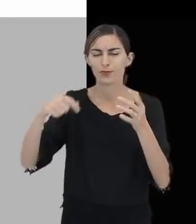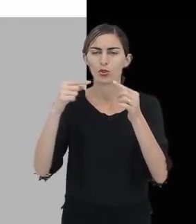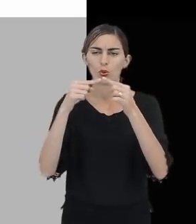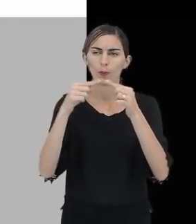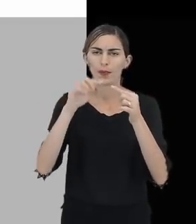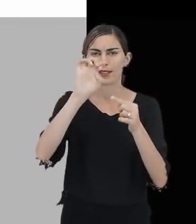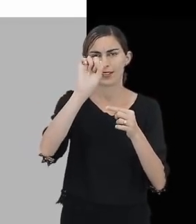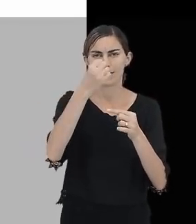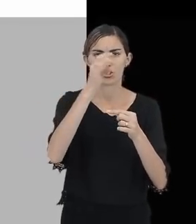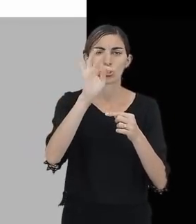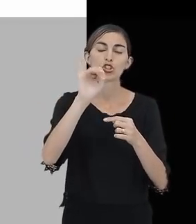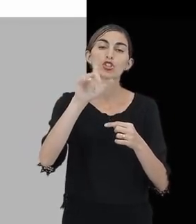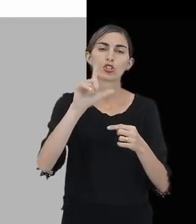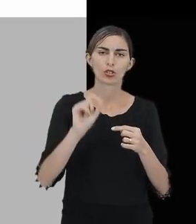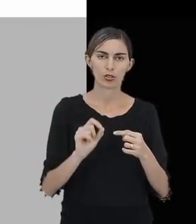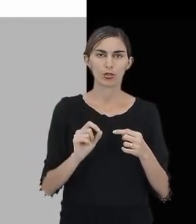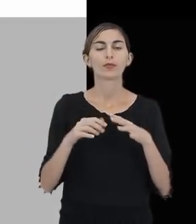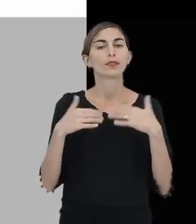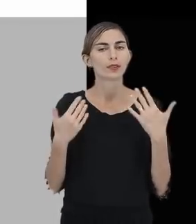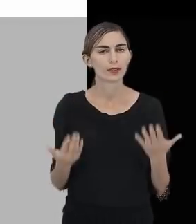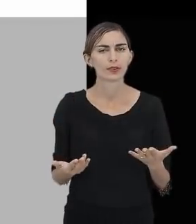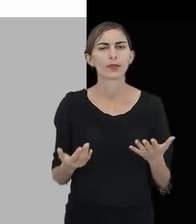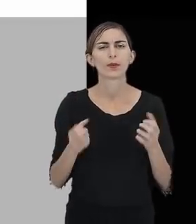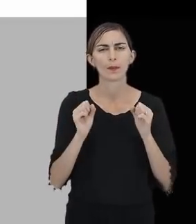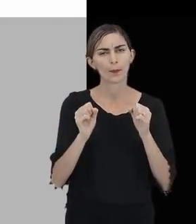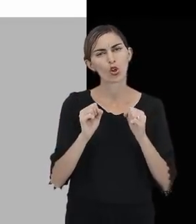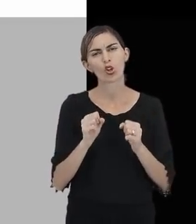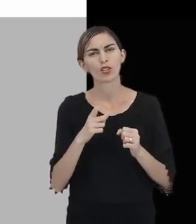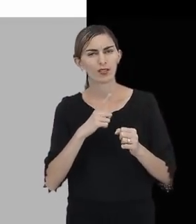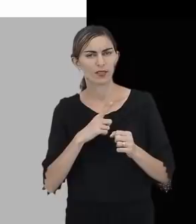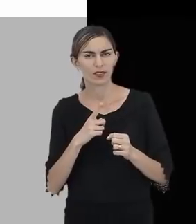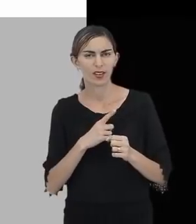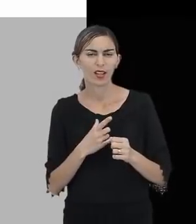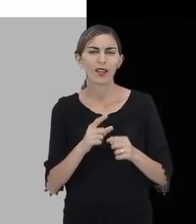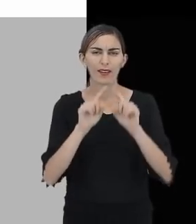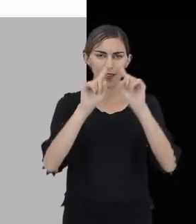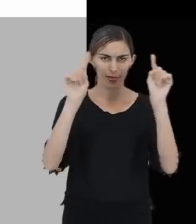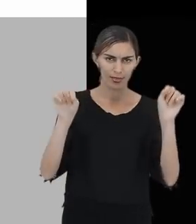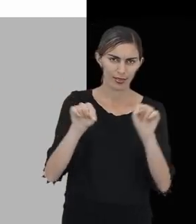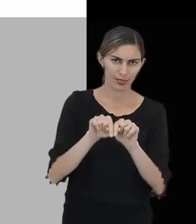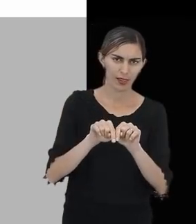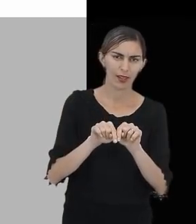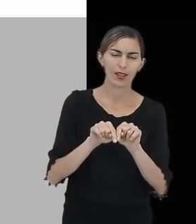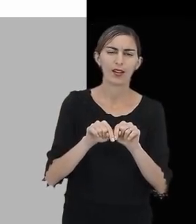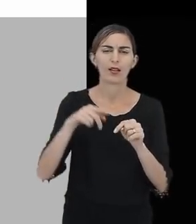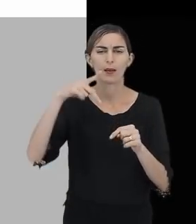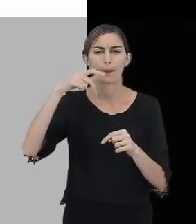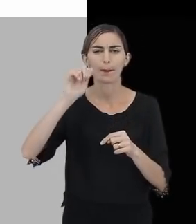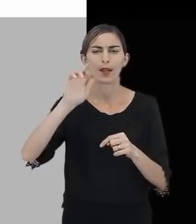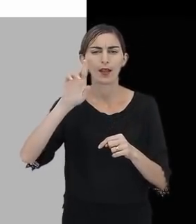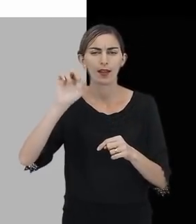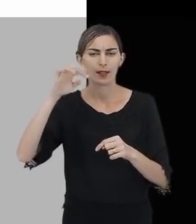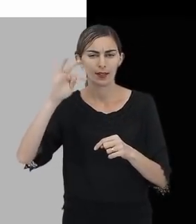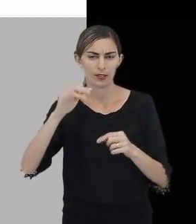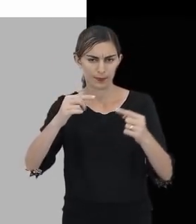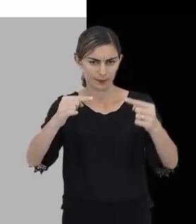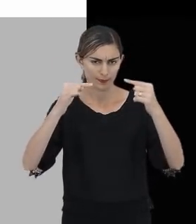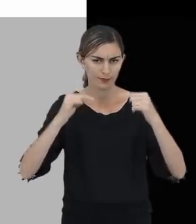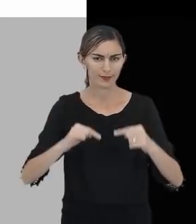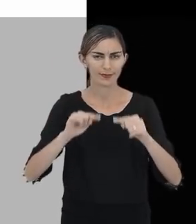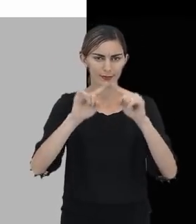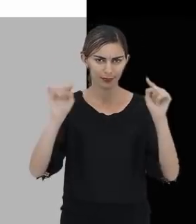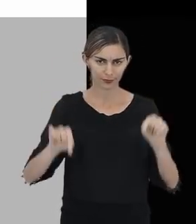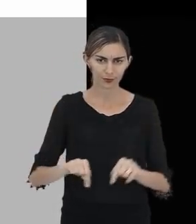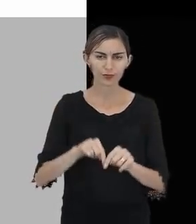estilo, certo? Então você pode ou não ter essa tag parent aqui, essa propriedade parent, e aqui embaixo você vai definir